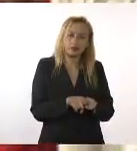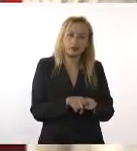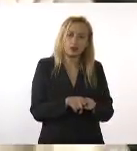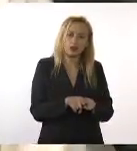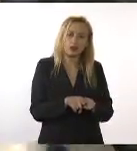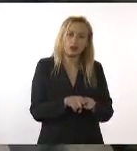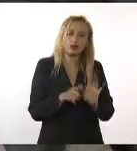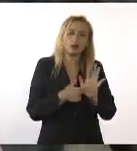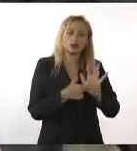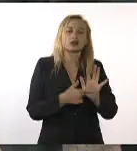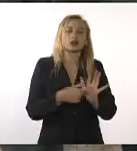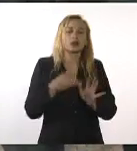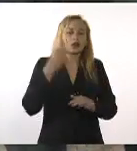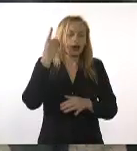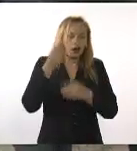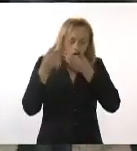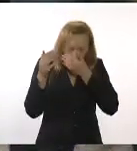notificado aos deputados. Então,